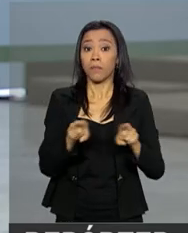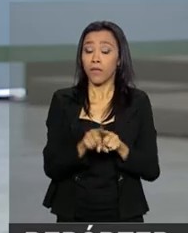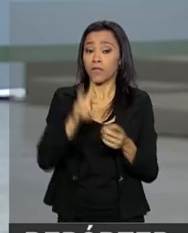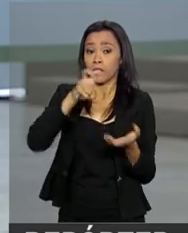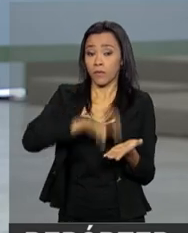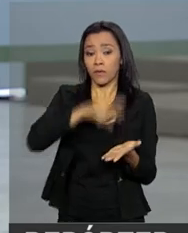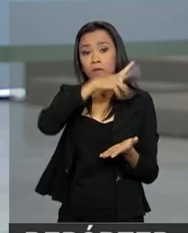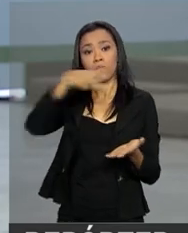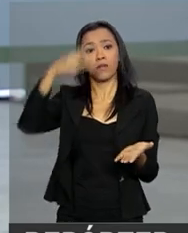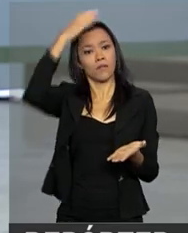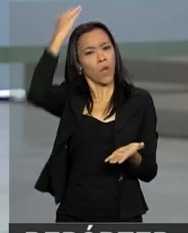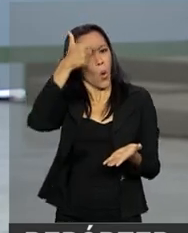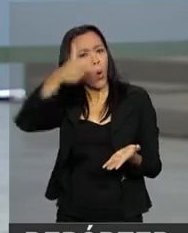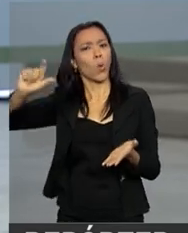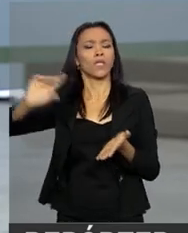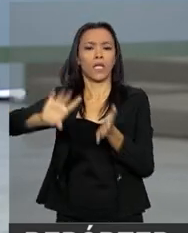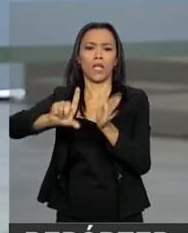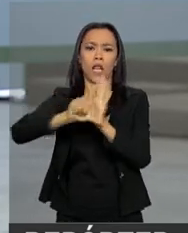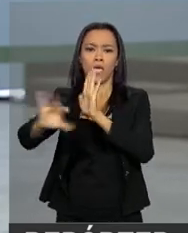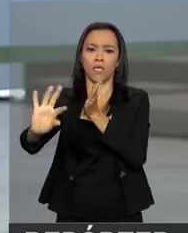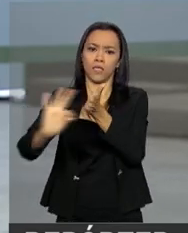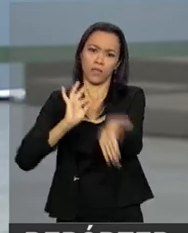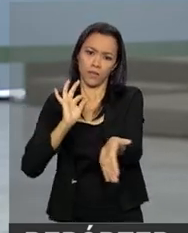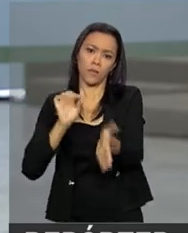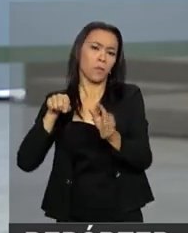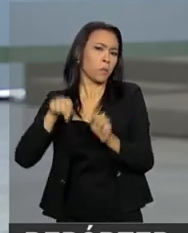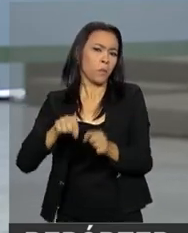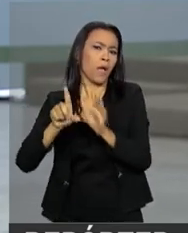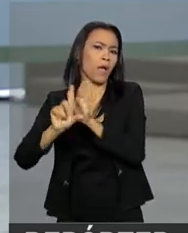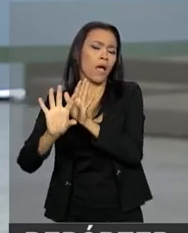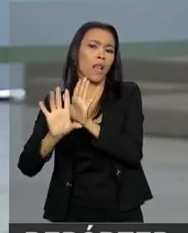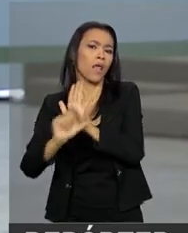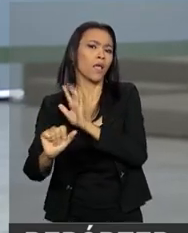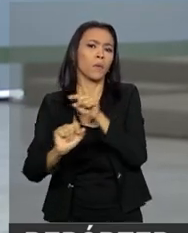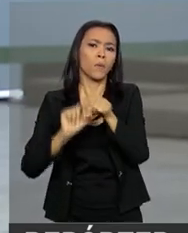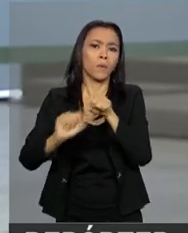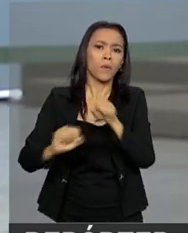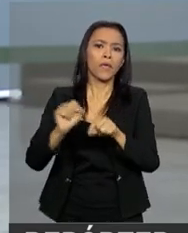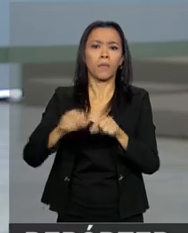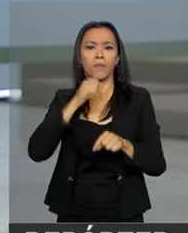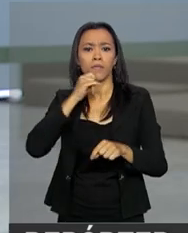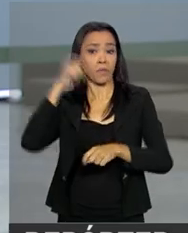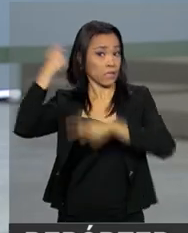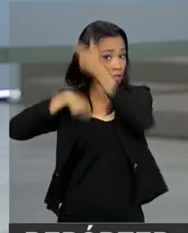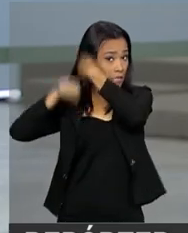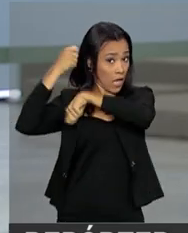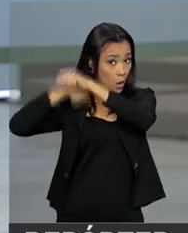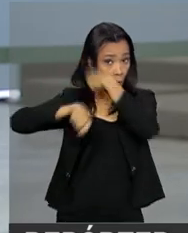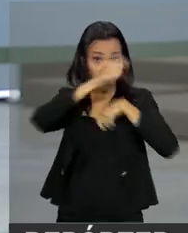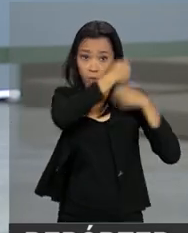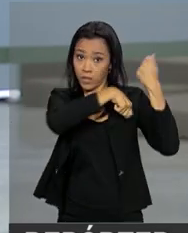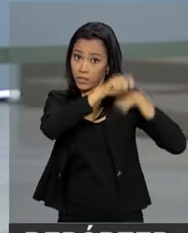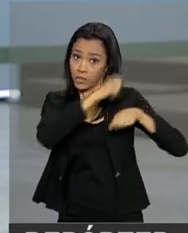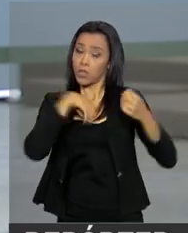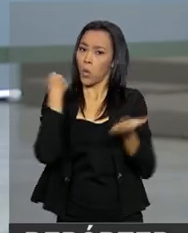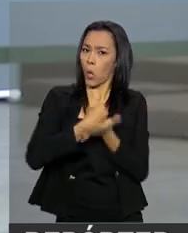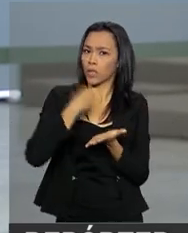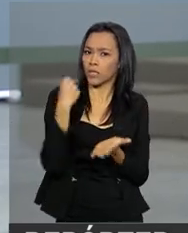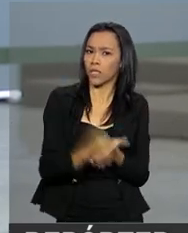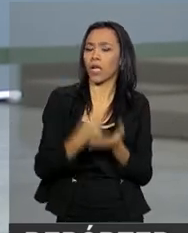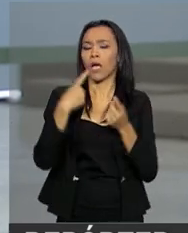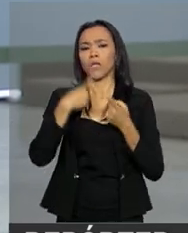vai sancionar uma outra lei, que é a lei do salão parceiro. Ela estabelece que os salões de beleza firmem contratos com